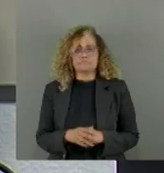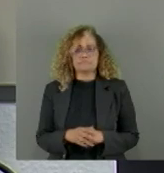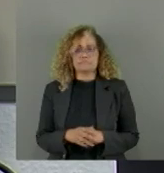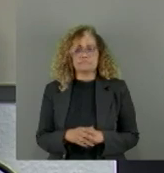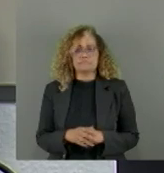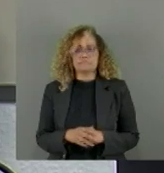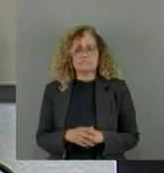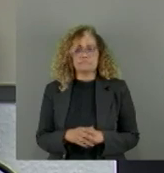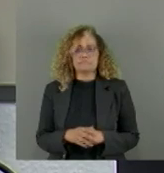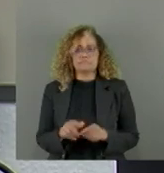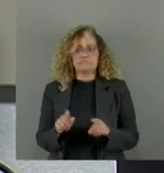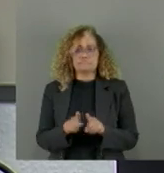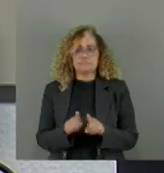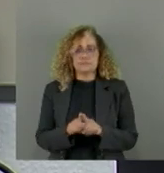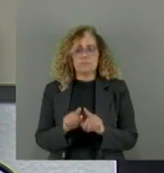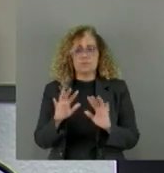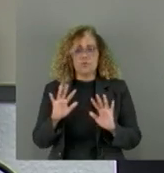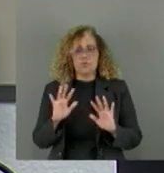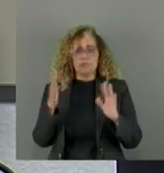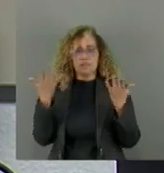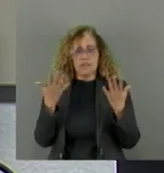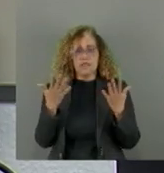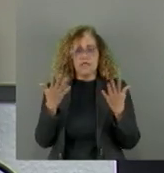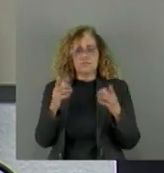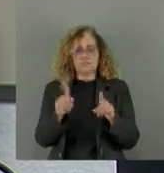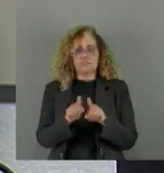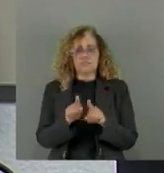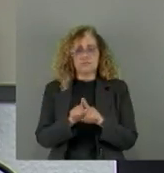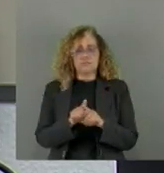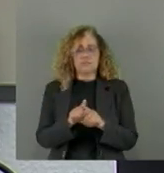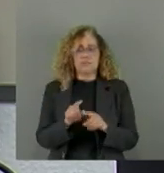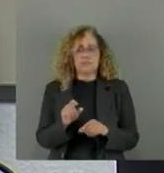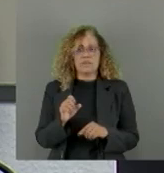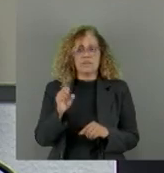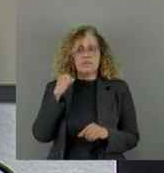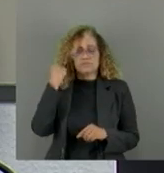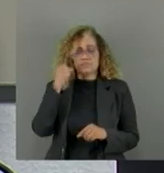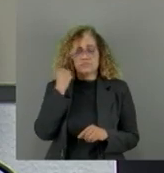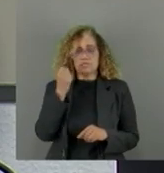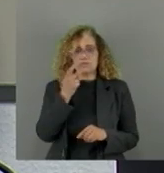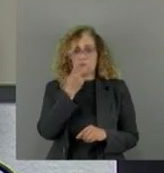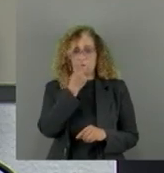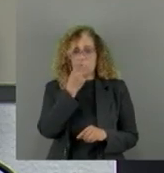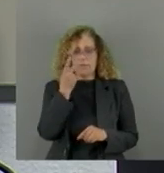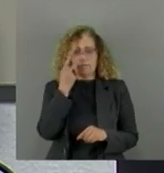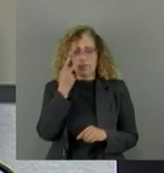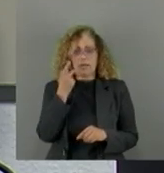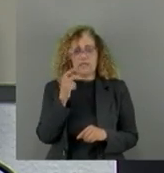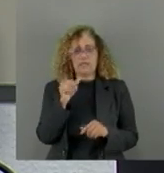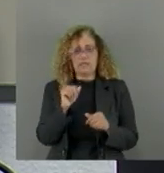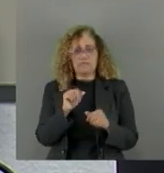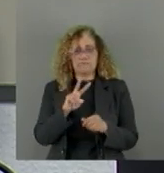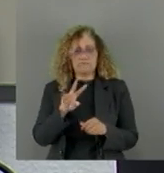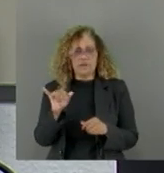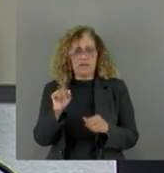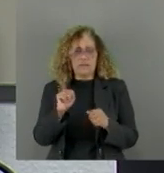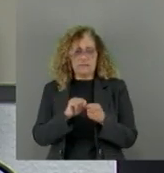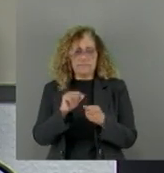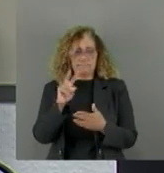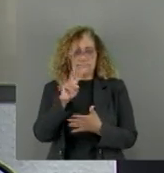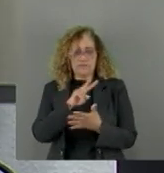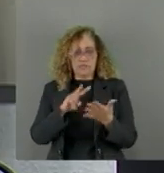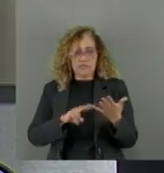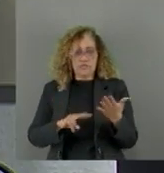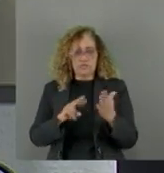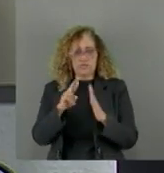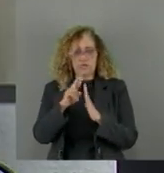uma homenagem a ele, o senador Paulo Paim fará a leitura do relatório que foi